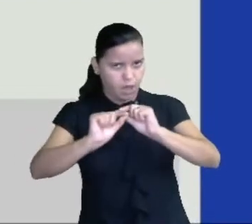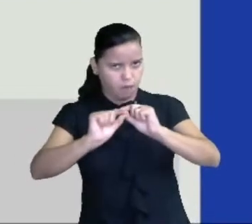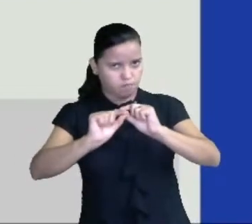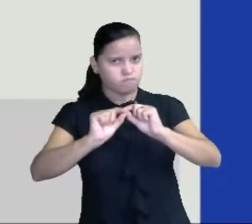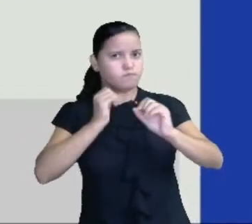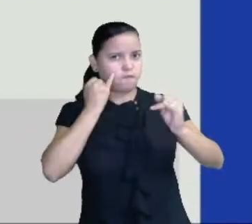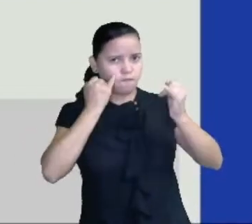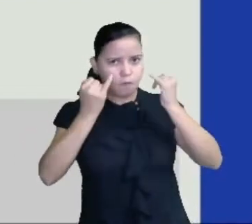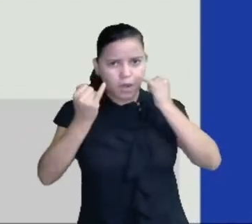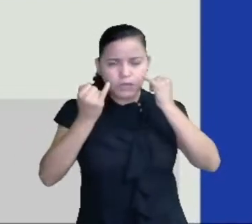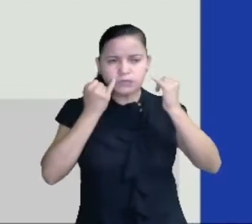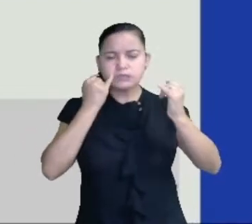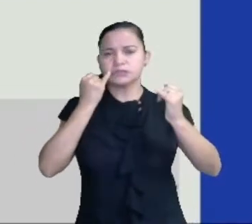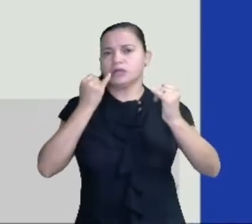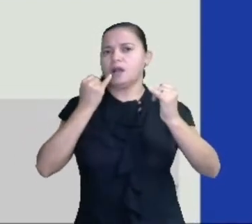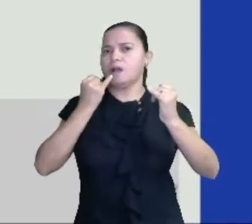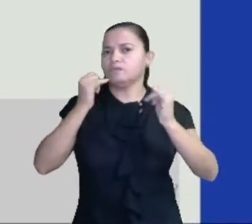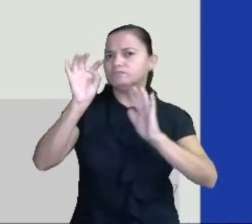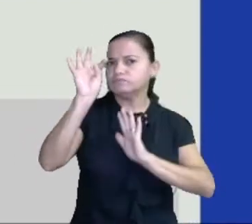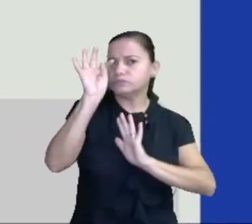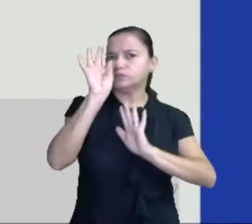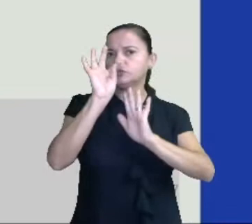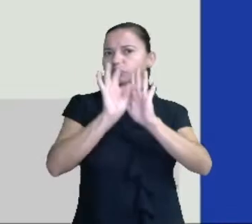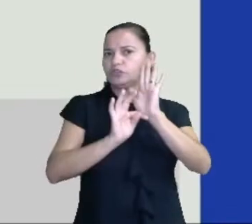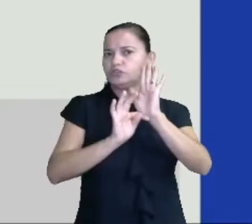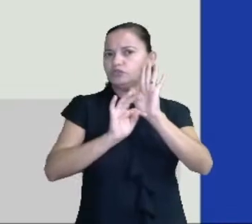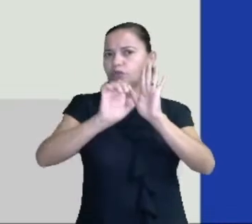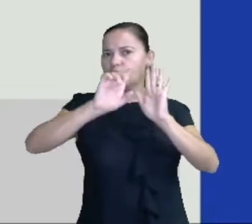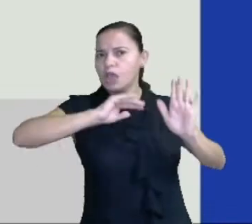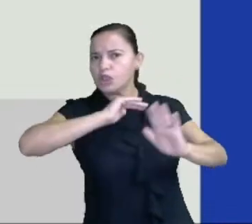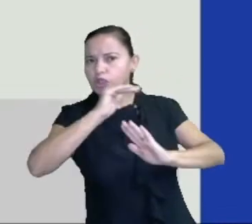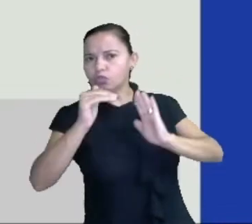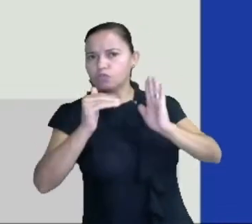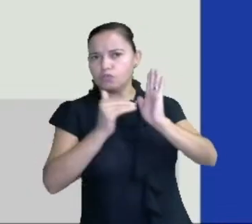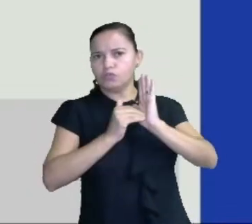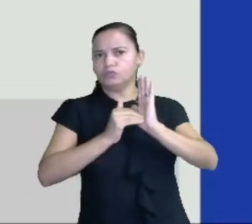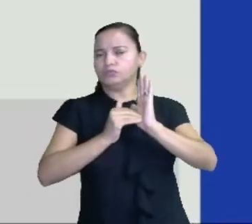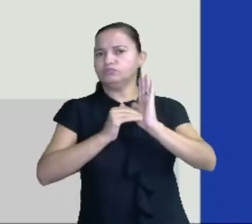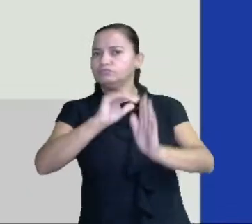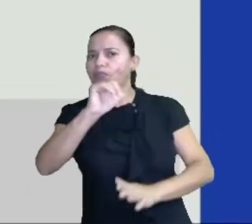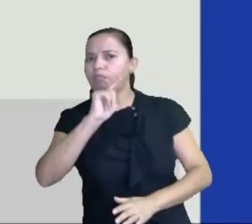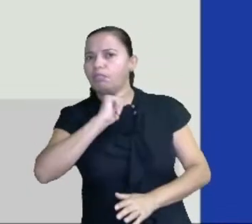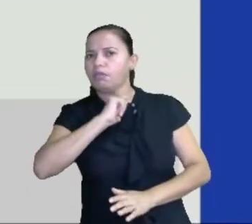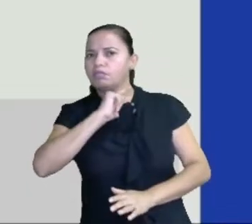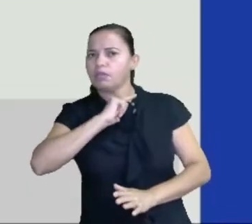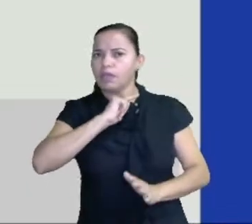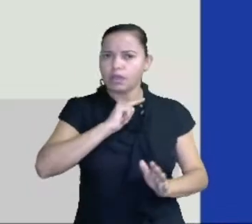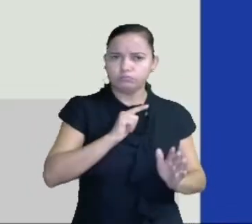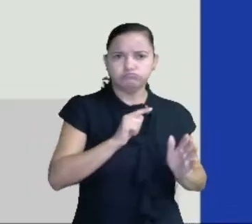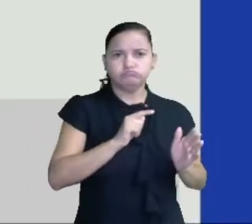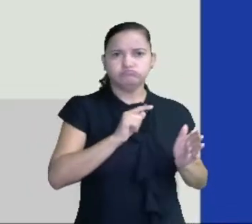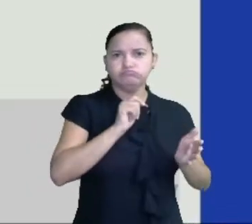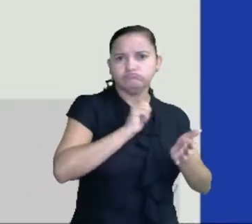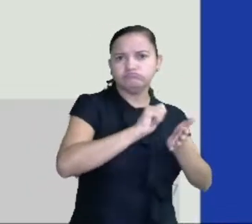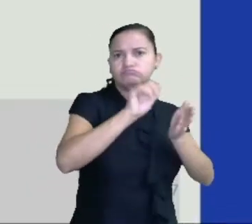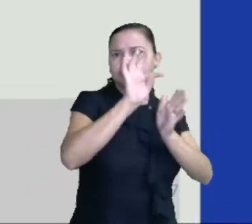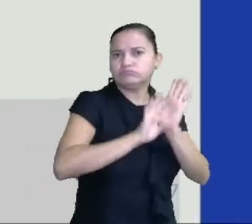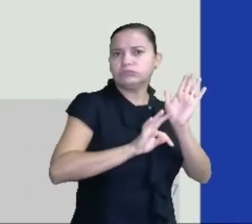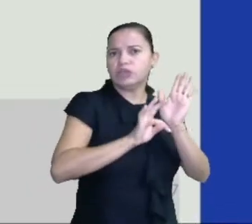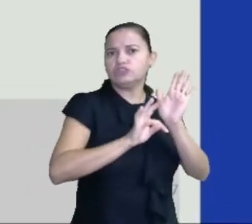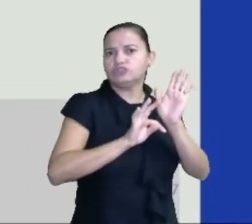implícito em um texto é tudo que está presente nesse texto pela